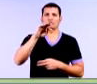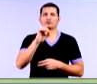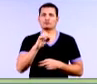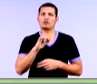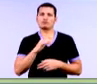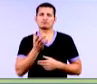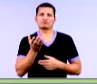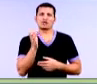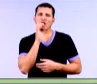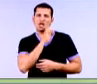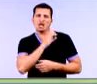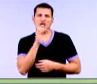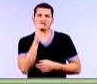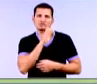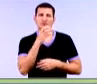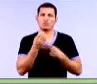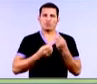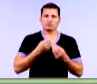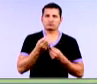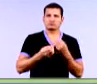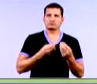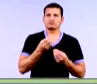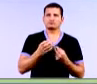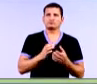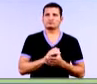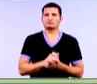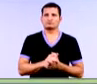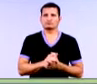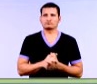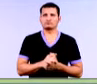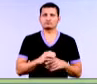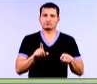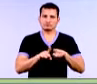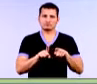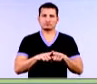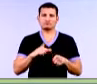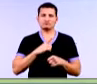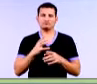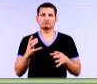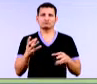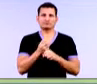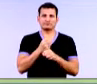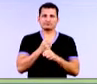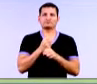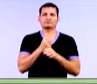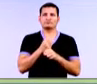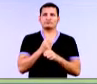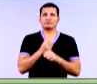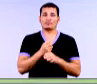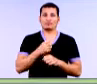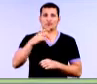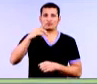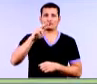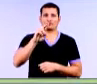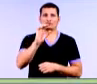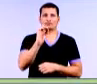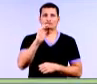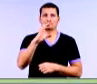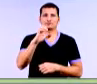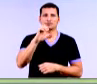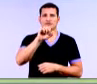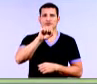temperatura. No caso também, nós temos processamento. O processamento, gente, ele